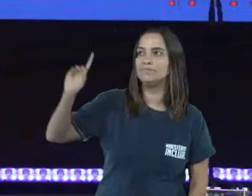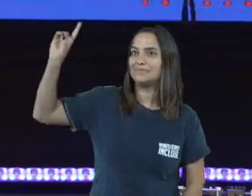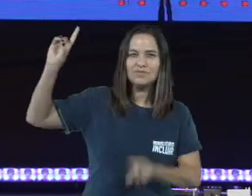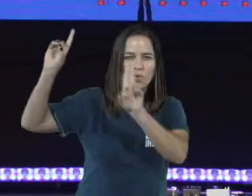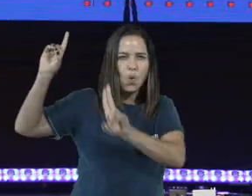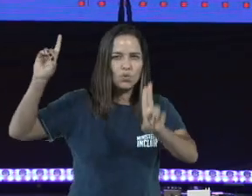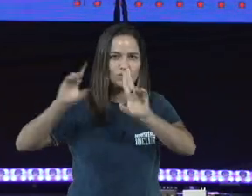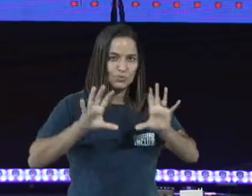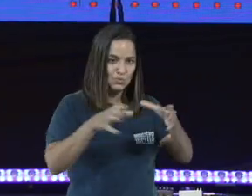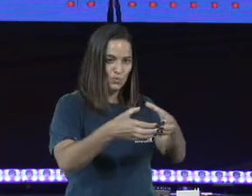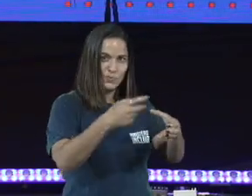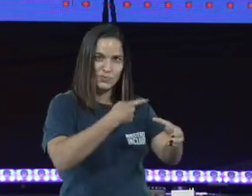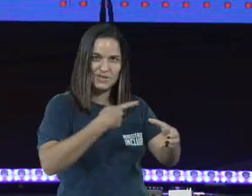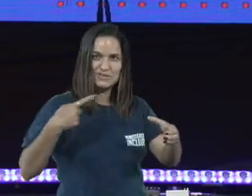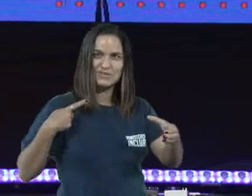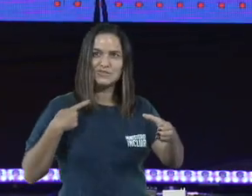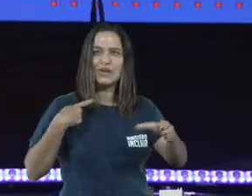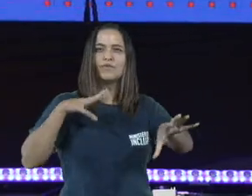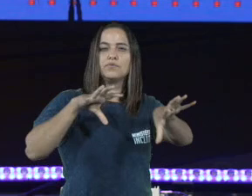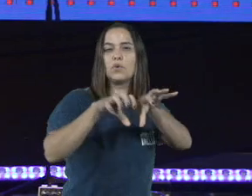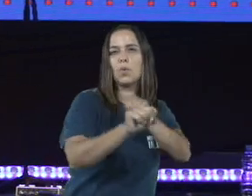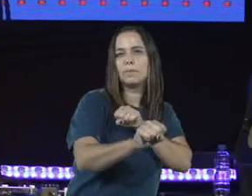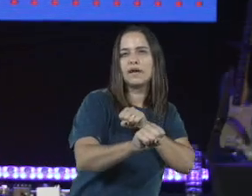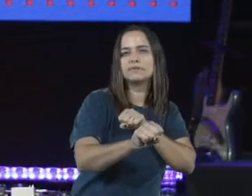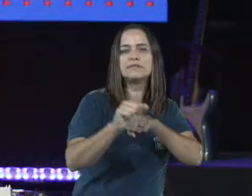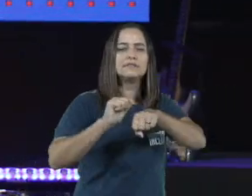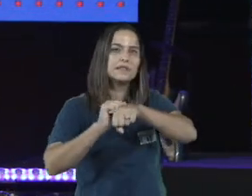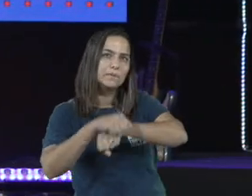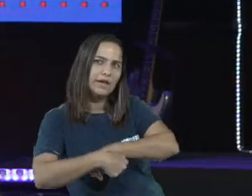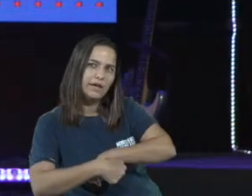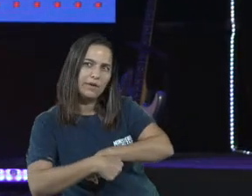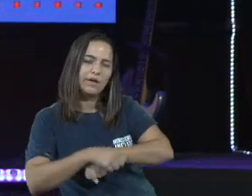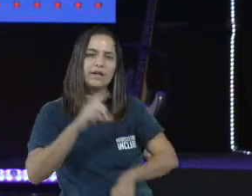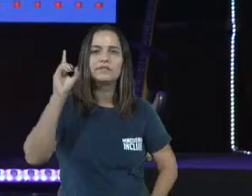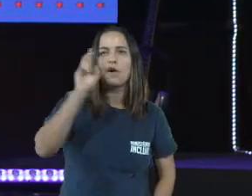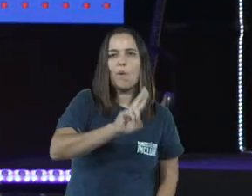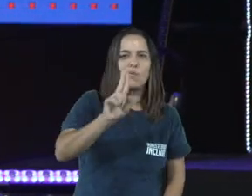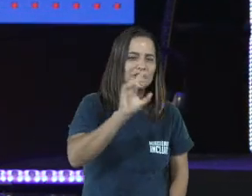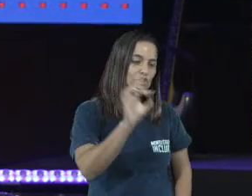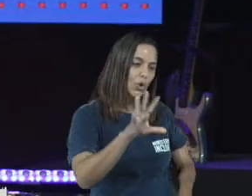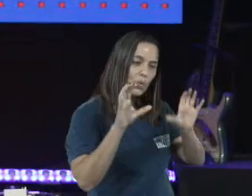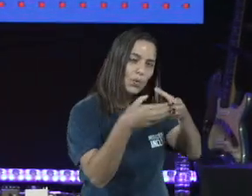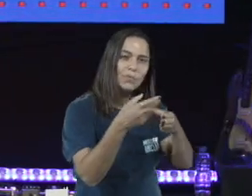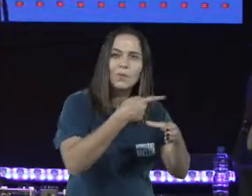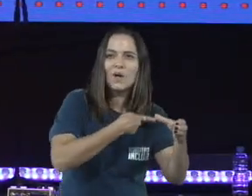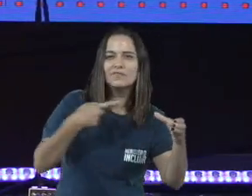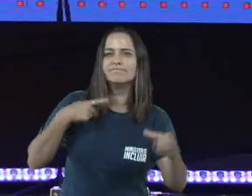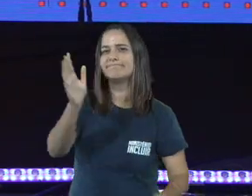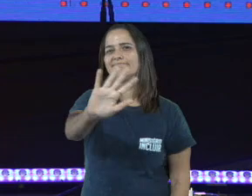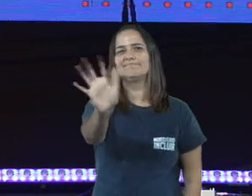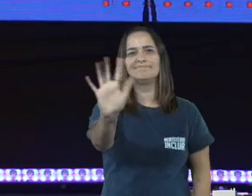Deus vai usar os pastores também sentado que cada um aqui tem um chamado pastoral eu estou aqui tão chata só não é o sacerdócio